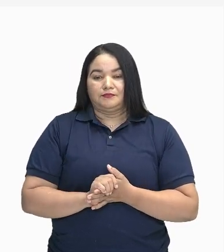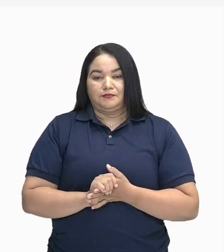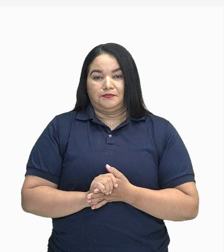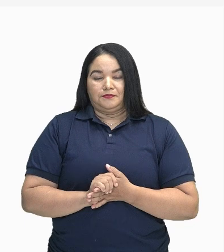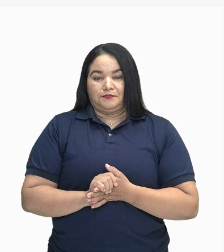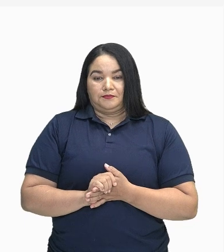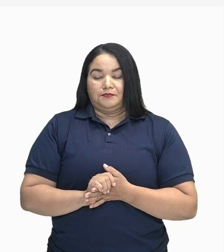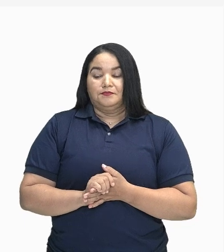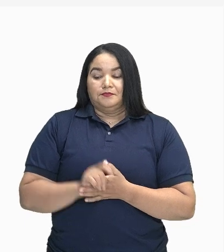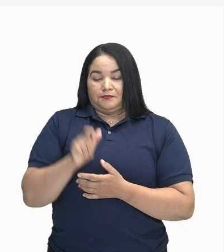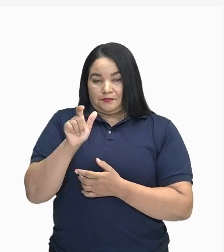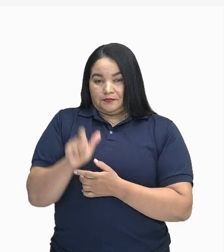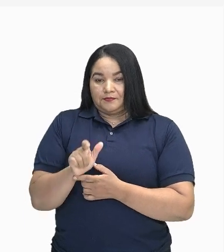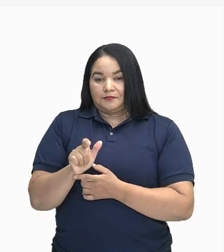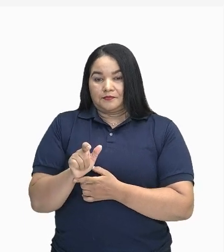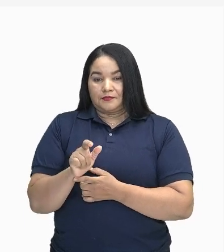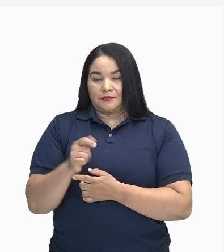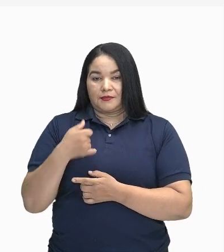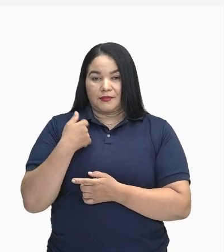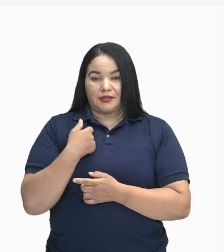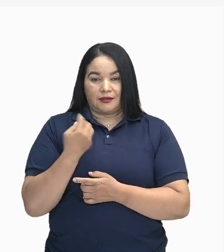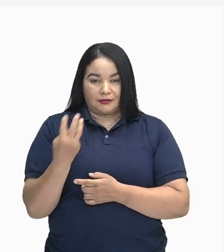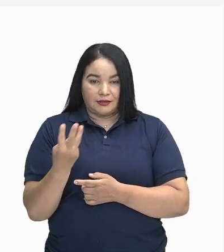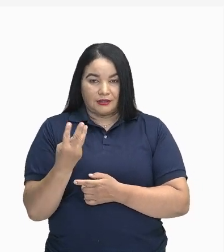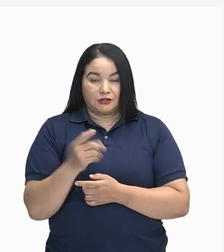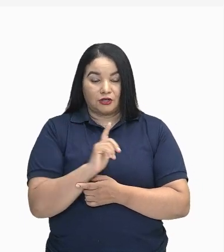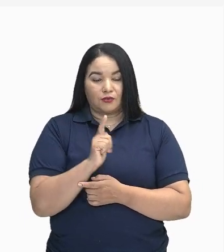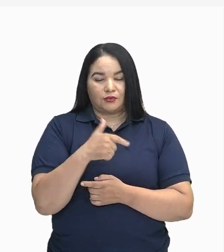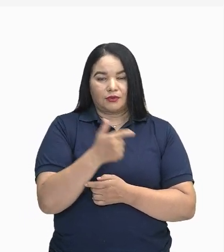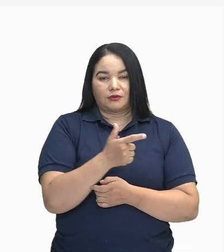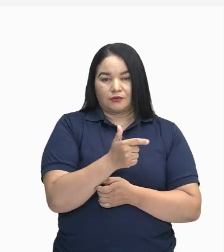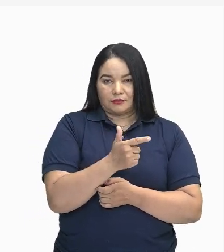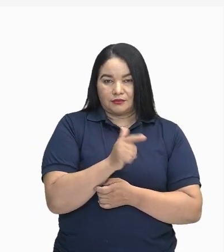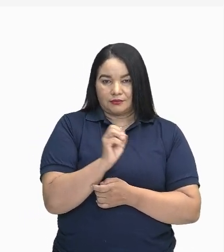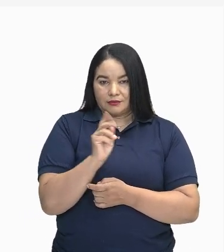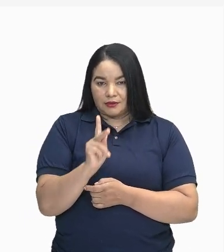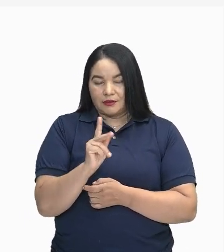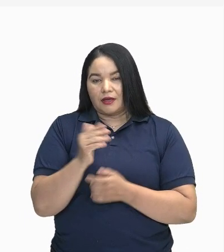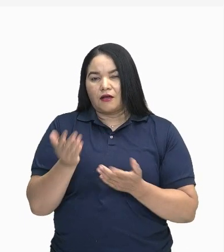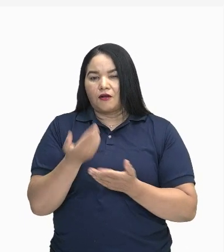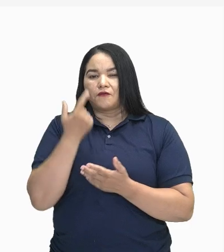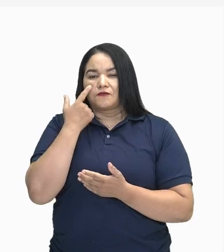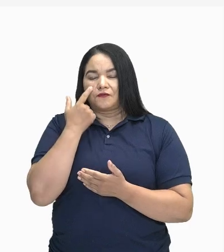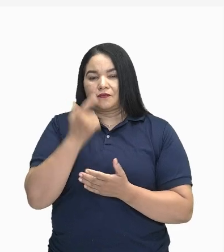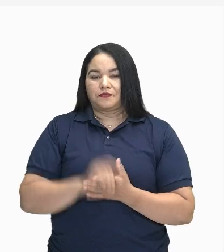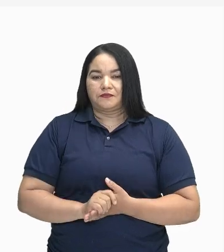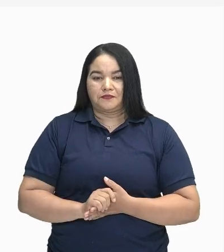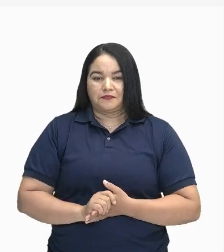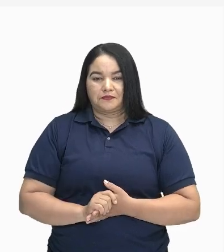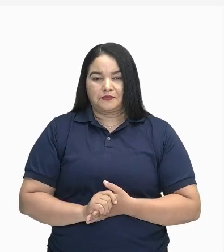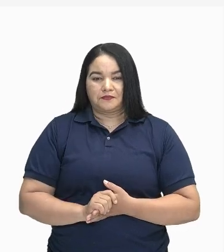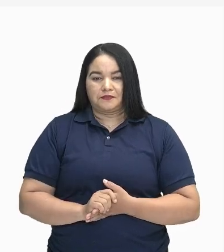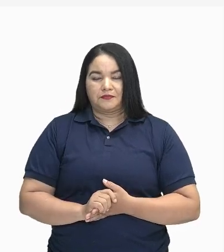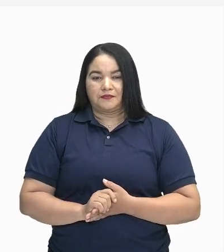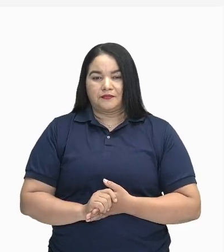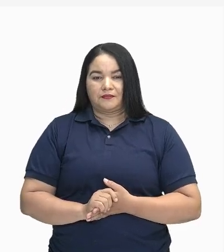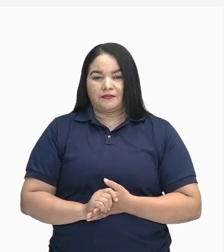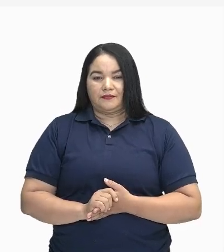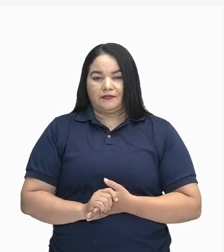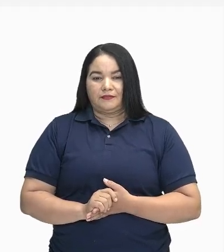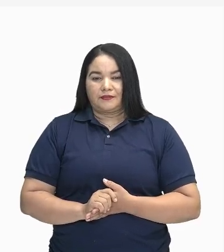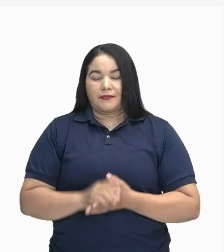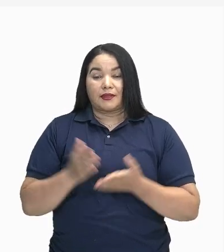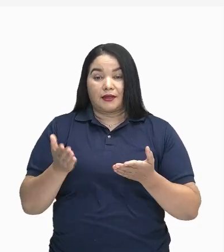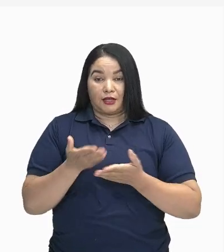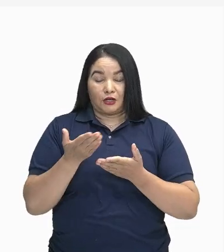3 anos, né? E Luísa tem 12 anos, certo? Então, qual é a